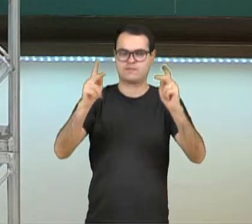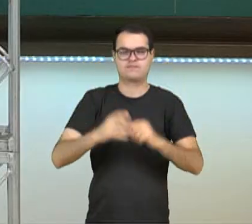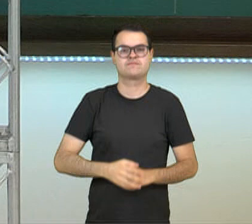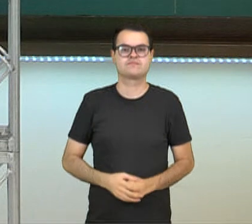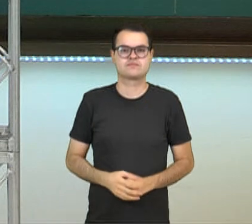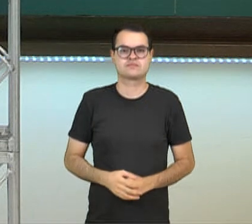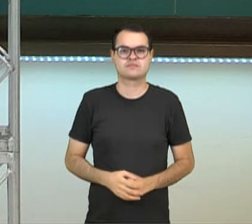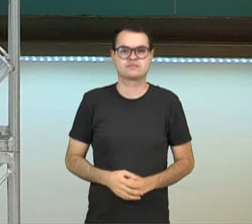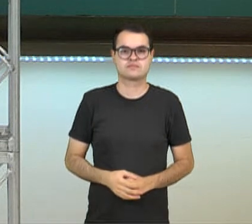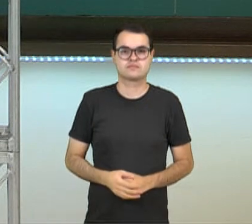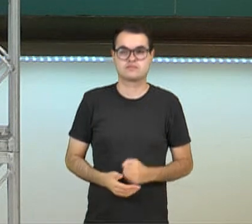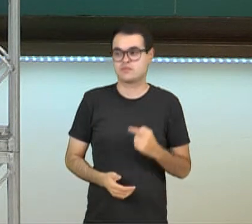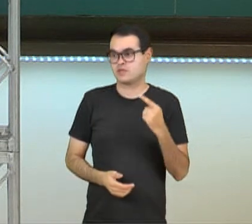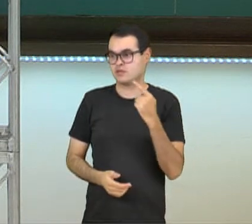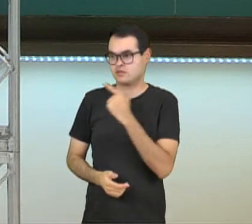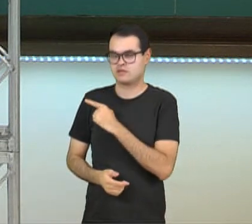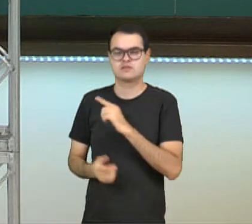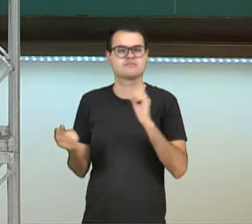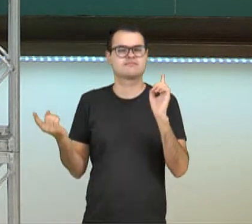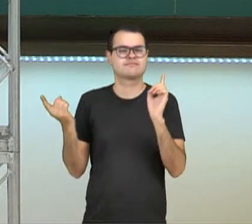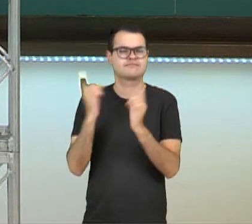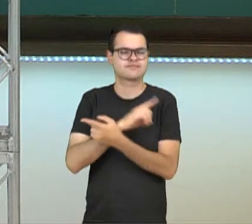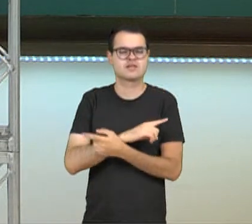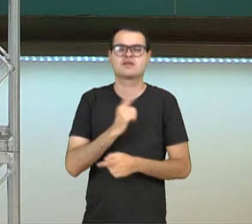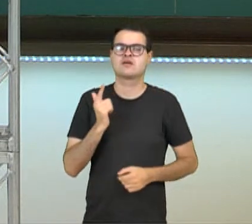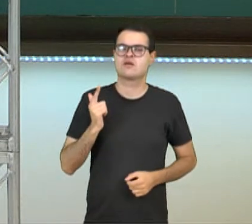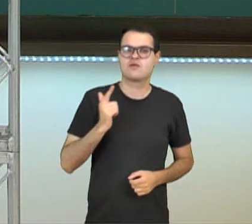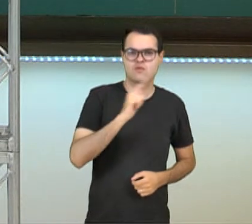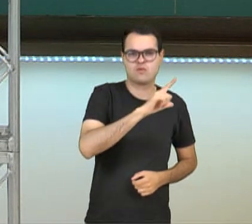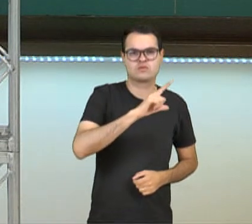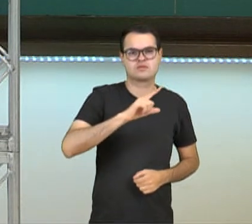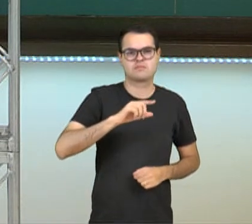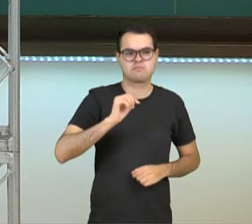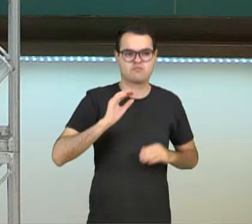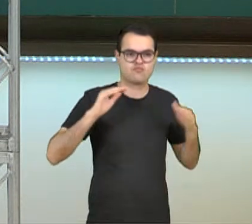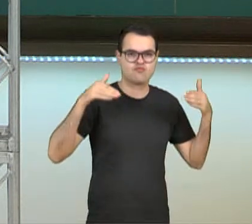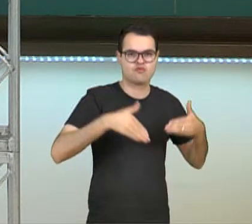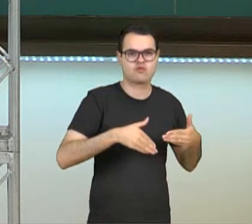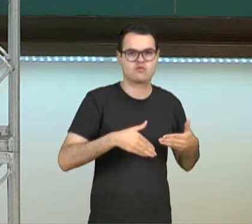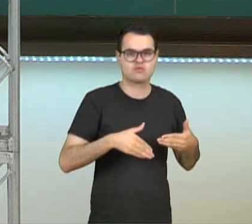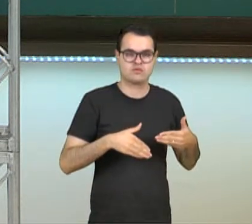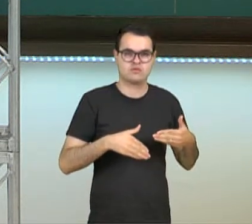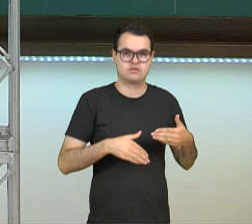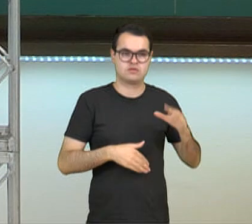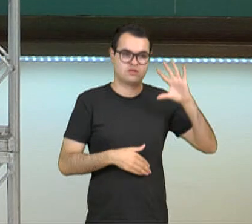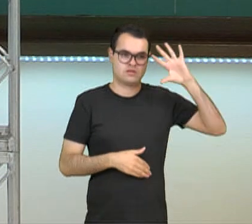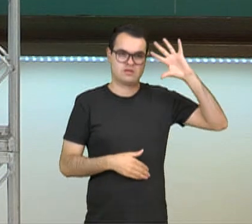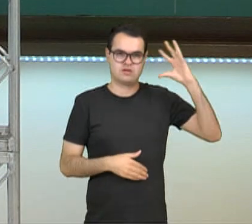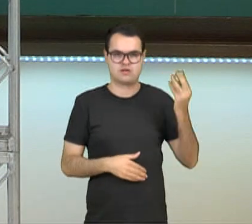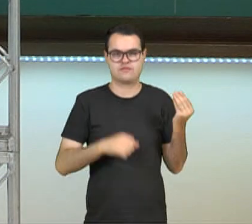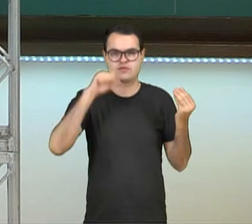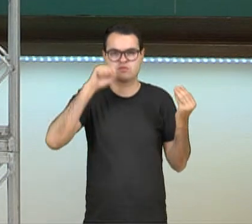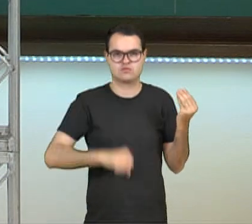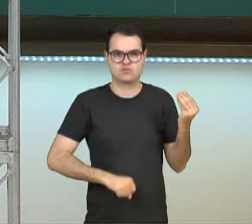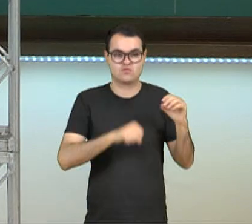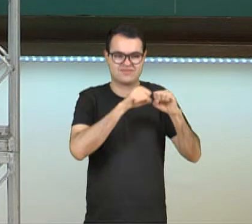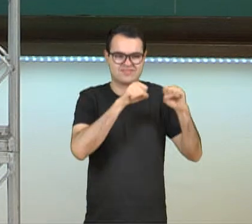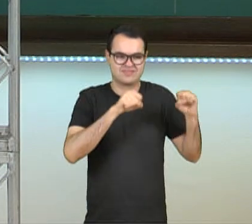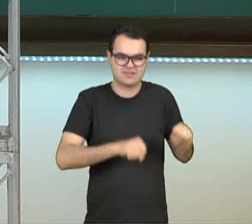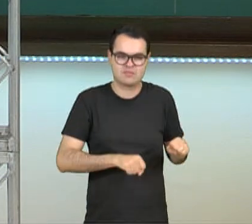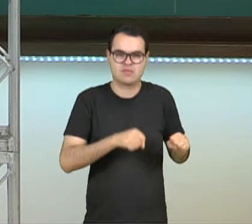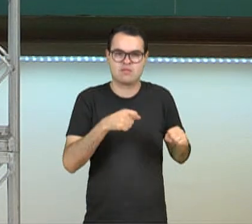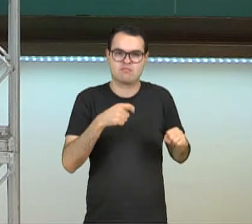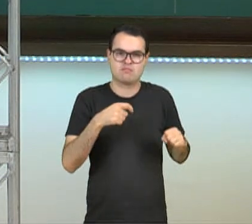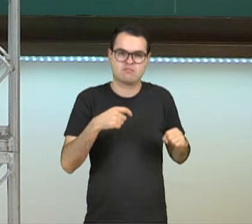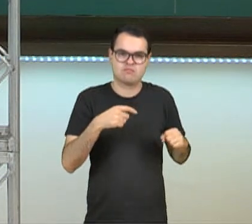já entra uma outra vertente, mais lá para a África do Sul, um sistema político que foi instituído ali,